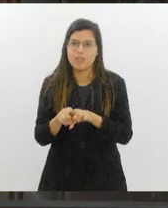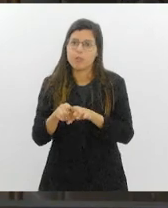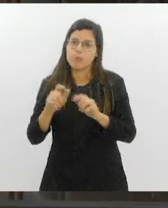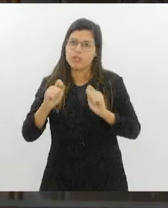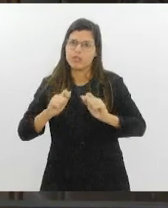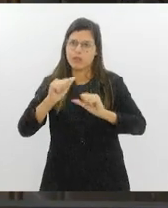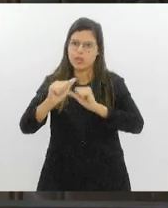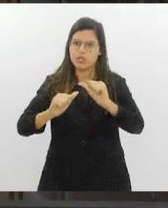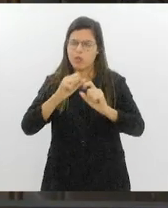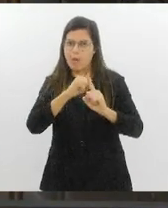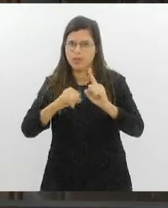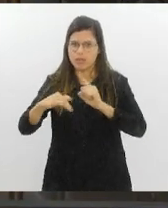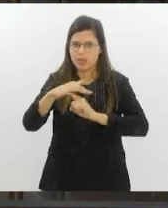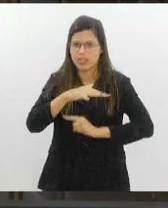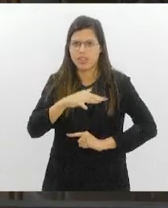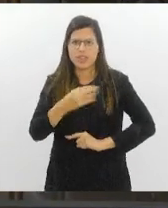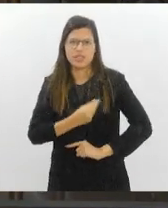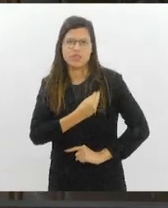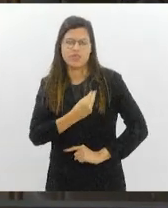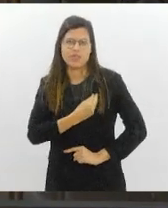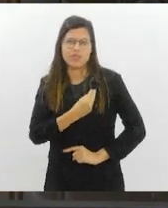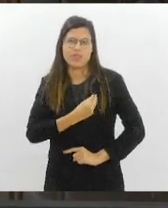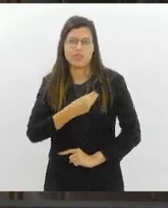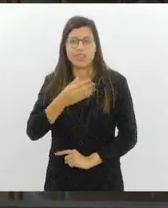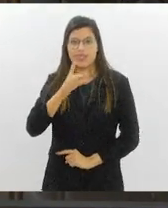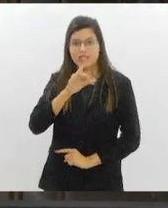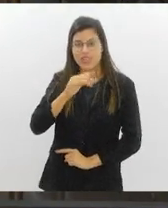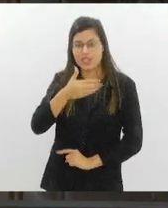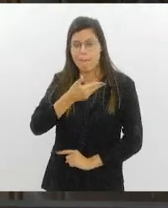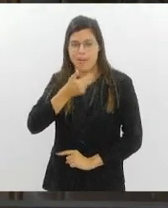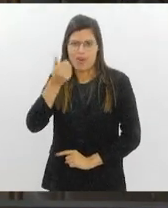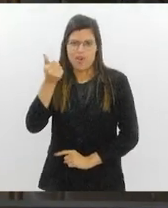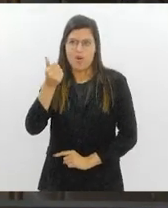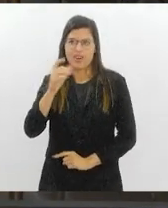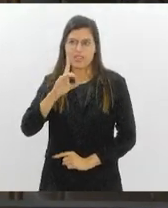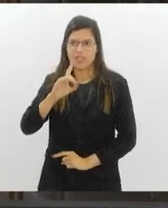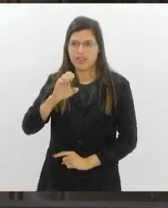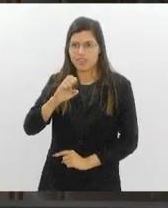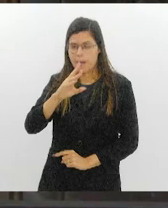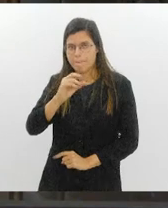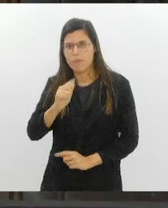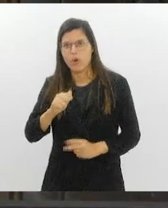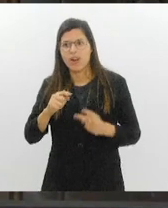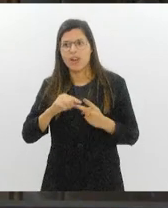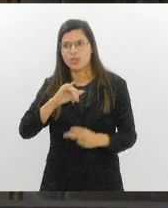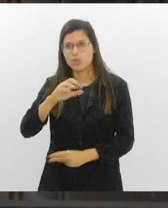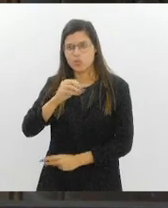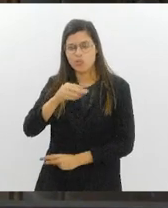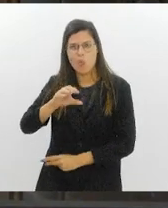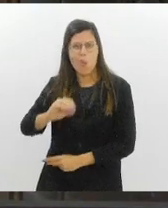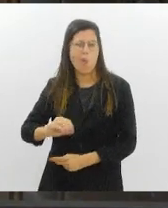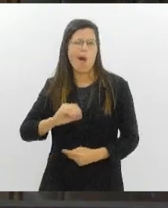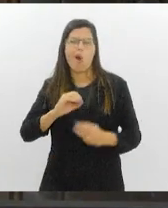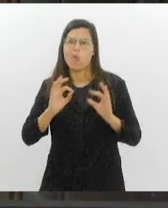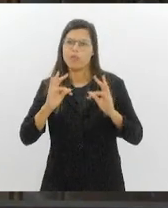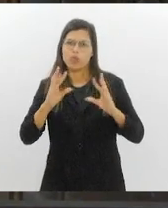melhores. Débora, João, Gringo Cardia e toda a